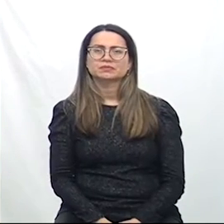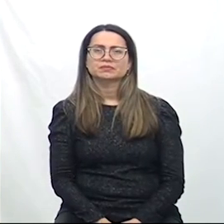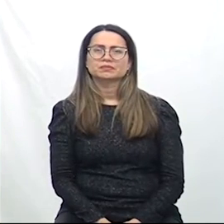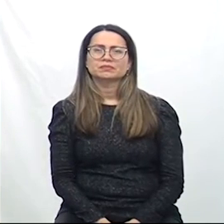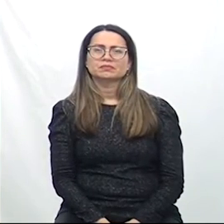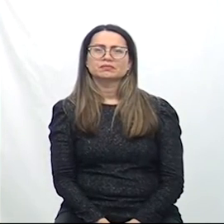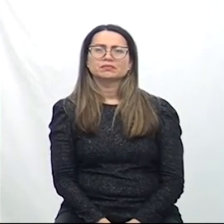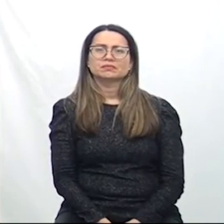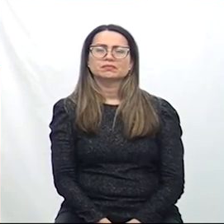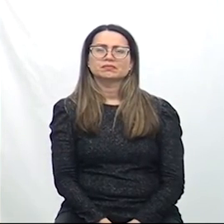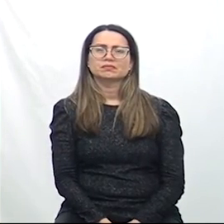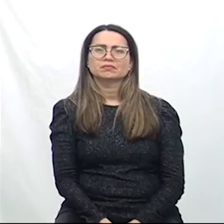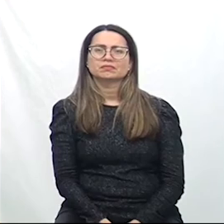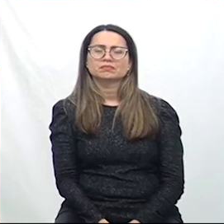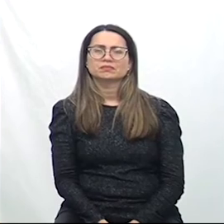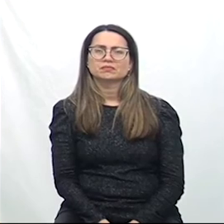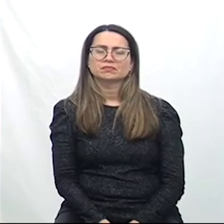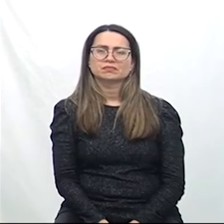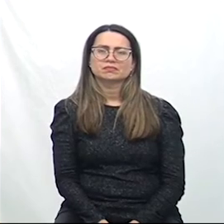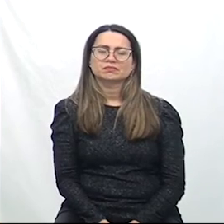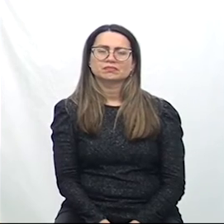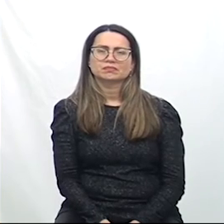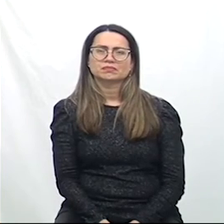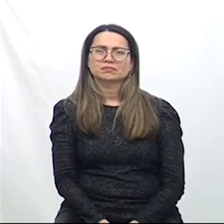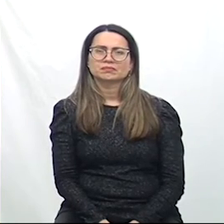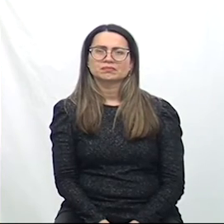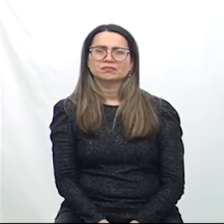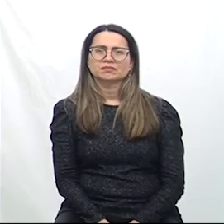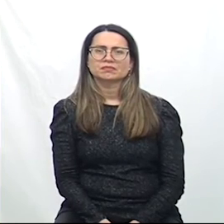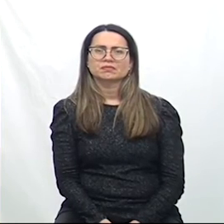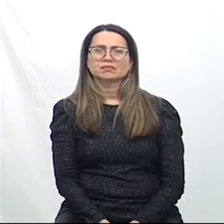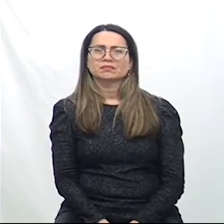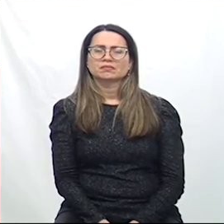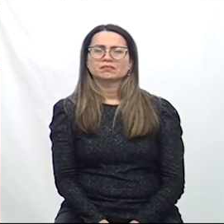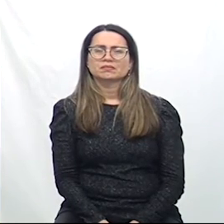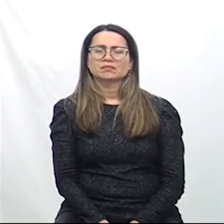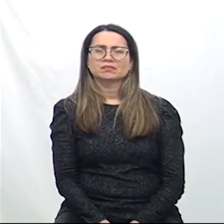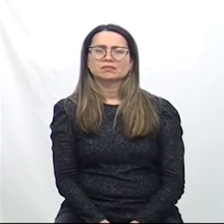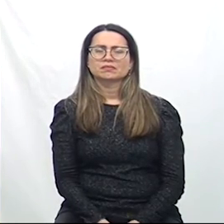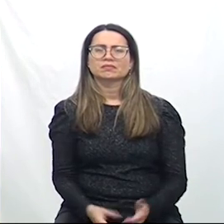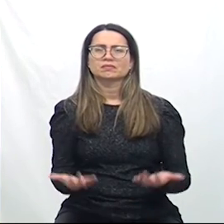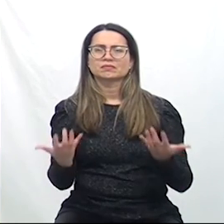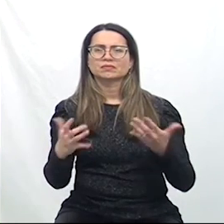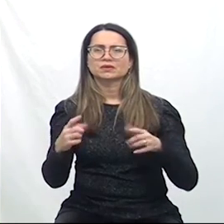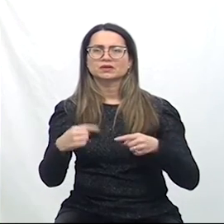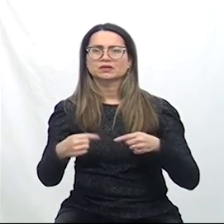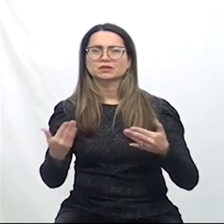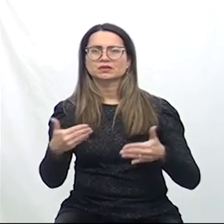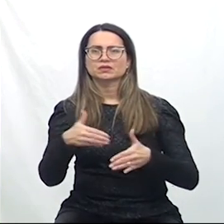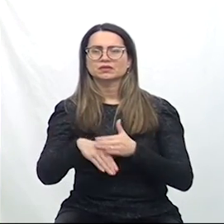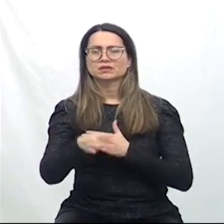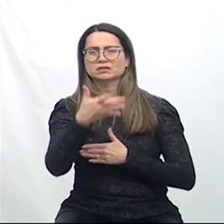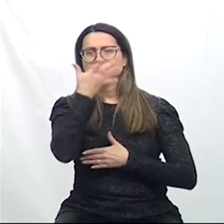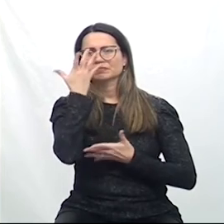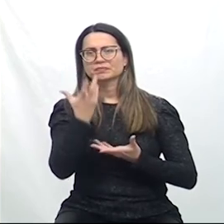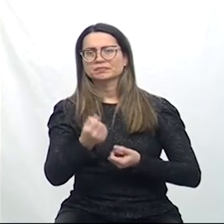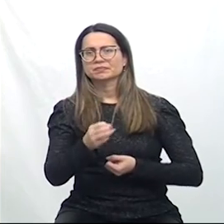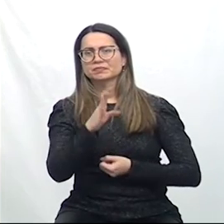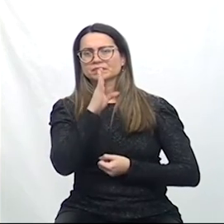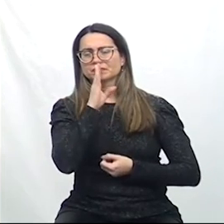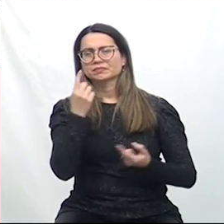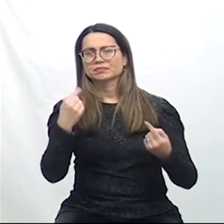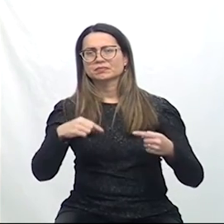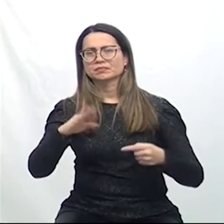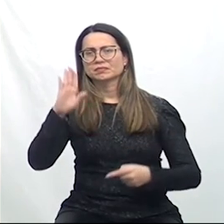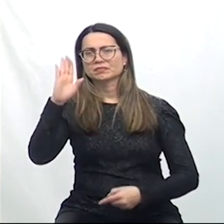nesse nosso país. O requerimento continua em discussão. Não havendo quem queira discutir, está em votação. Os favoráveis